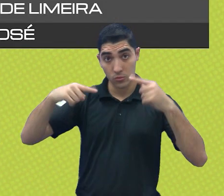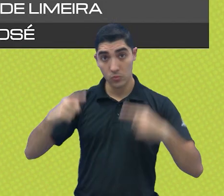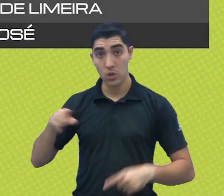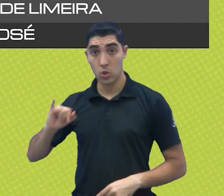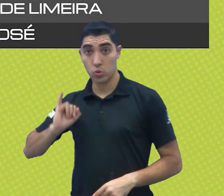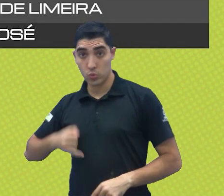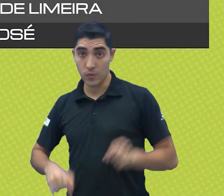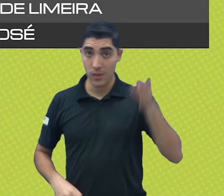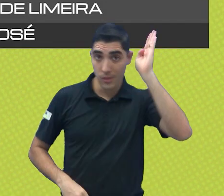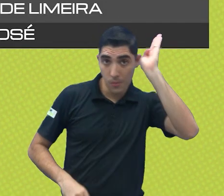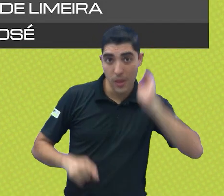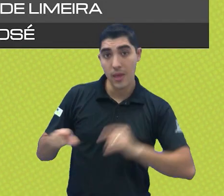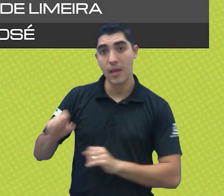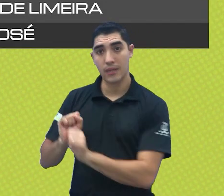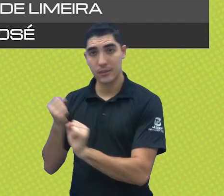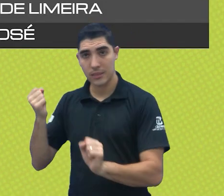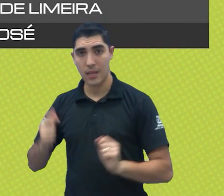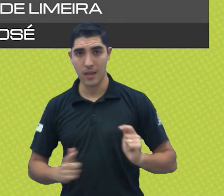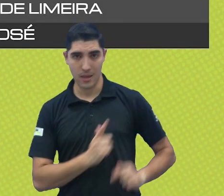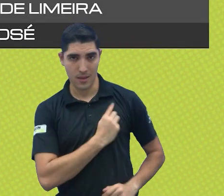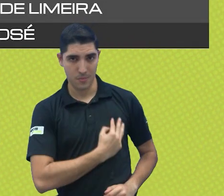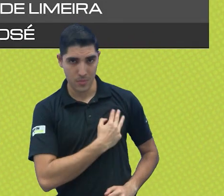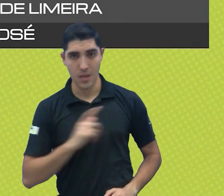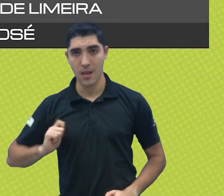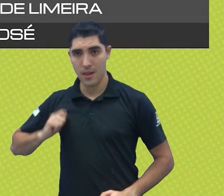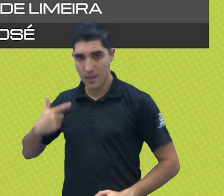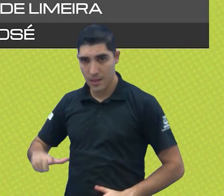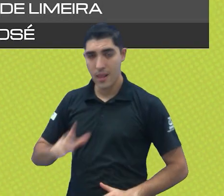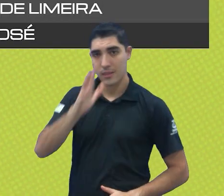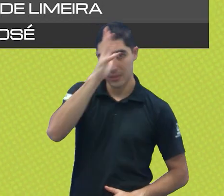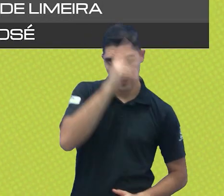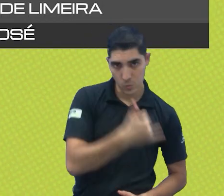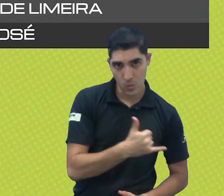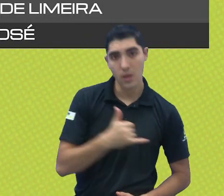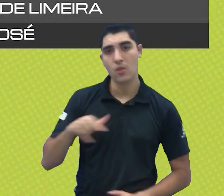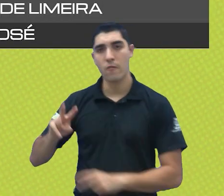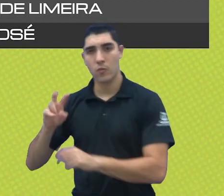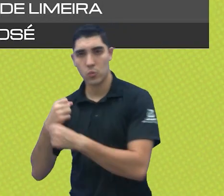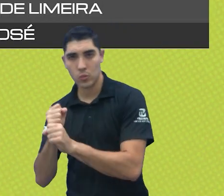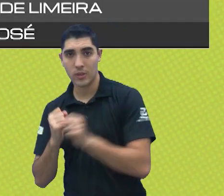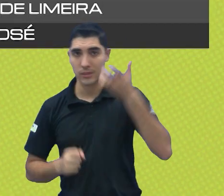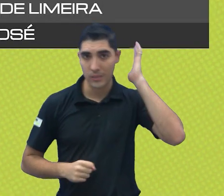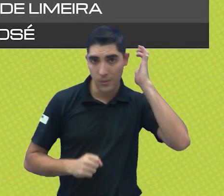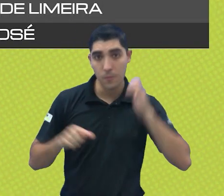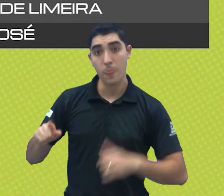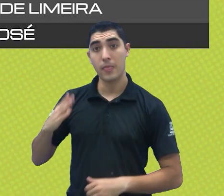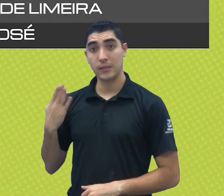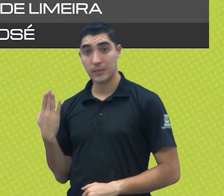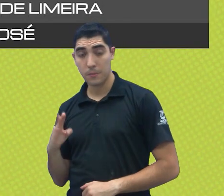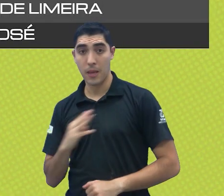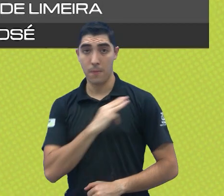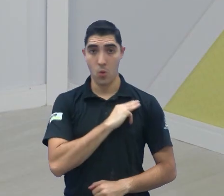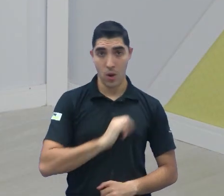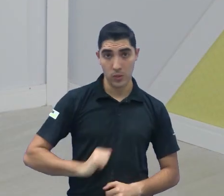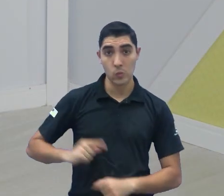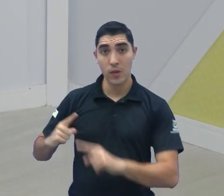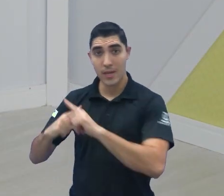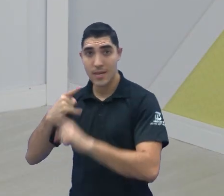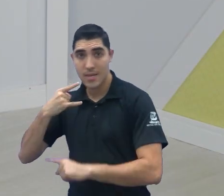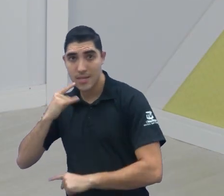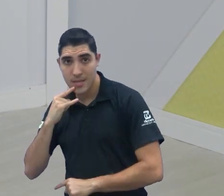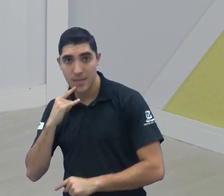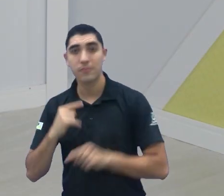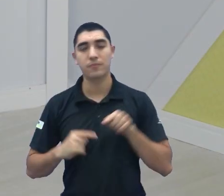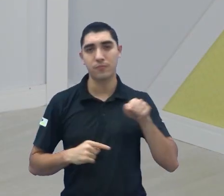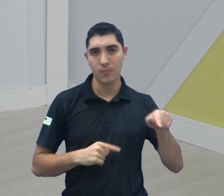Sertãozinho, Grêmio Prudente, Linense e Ituano, Votuporanguense e Santo André, São Bento e Monte Azul, 15 de Piracicaba e Água Santa, Ferroviária e Inter de Limeira, Osasco,